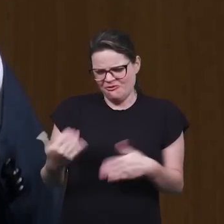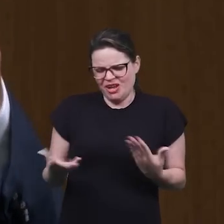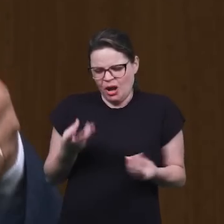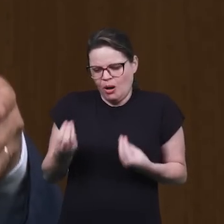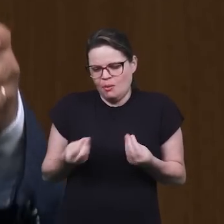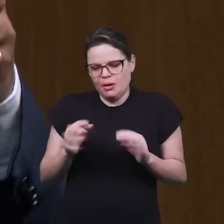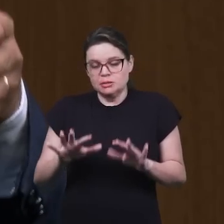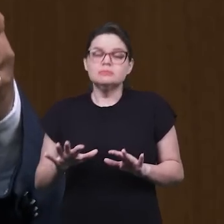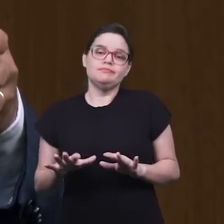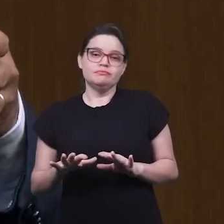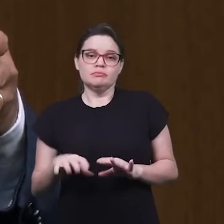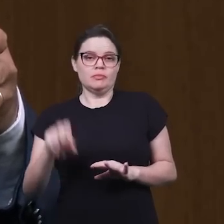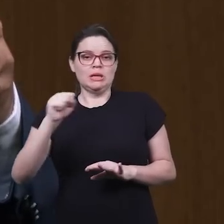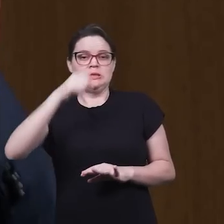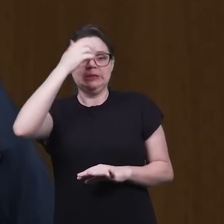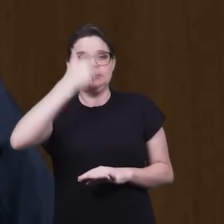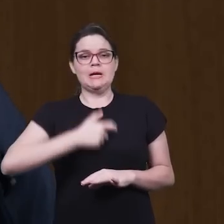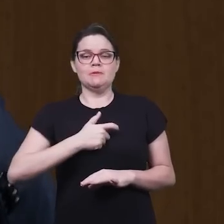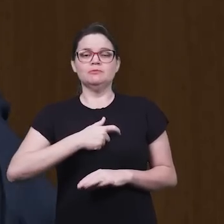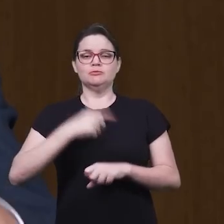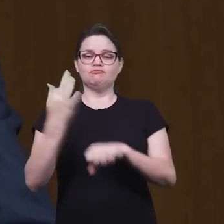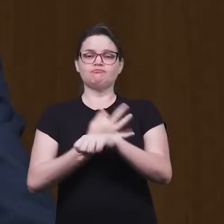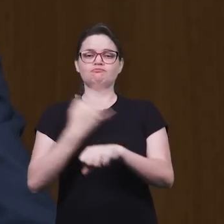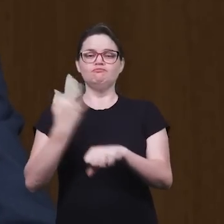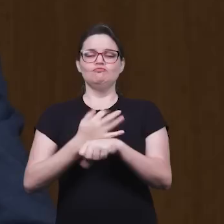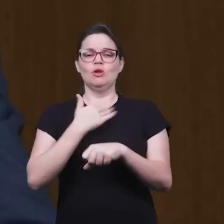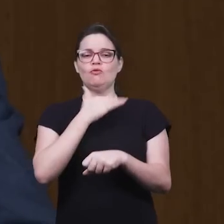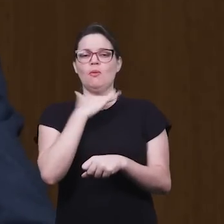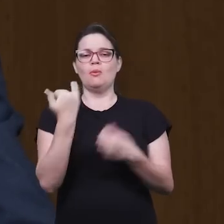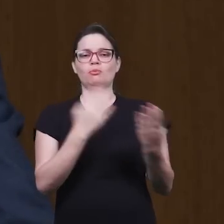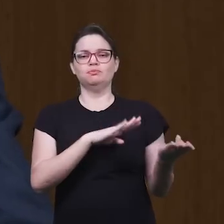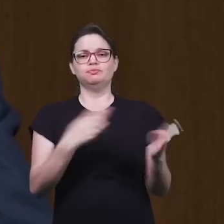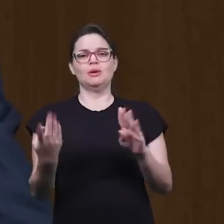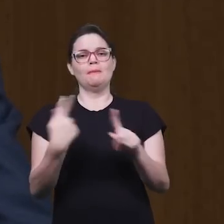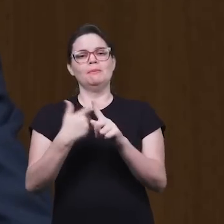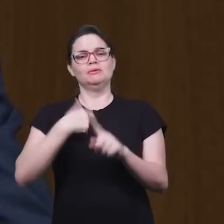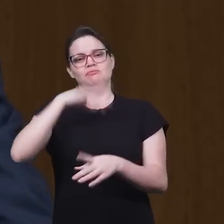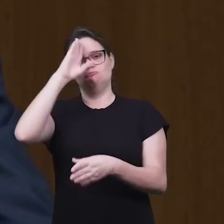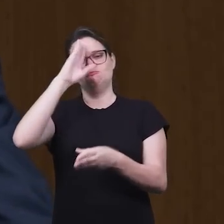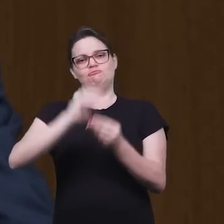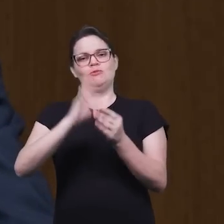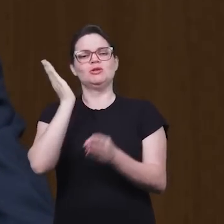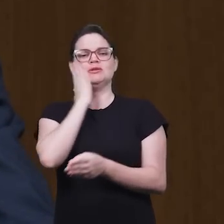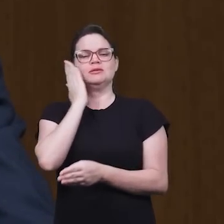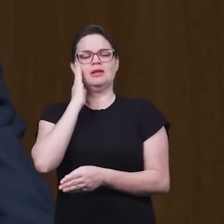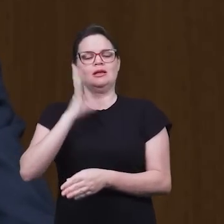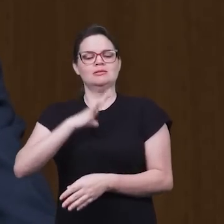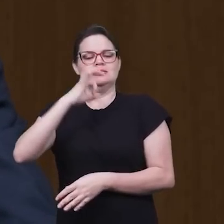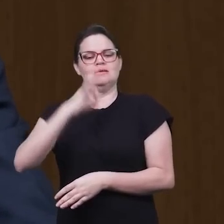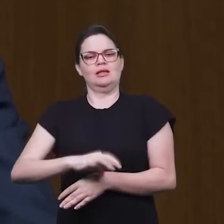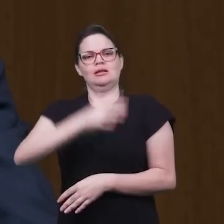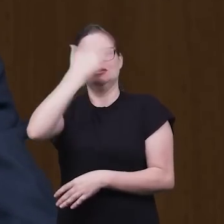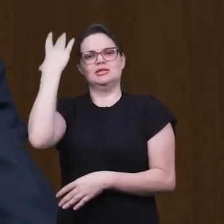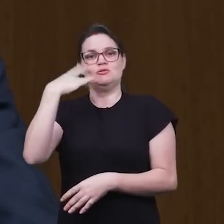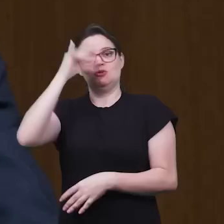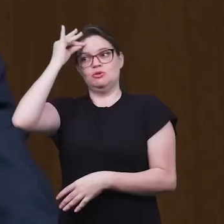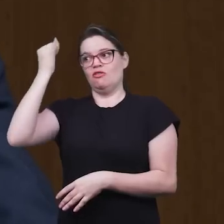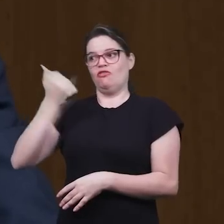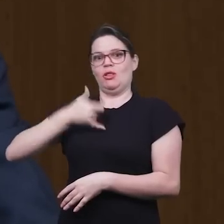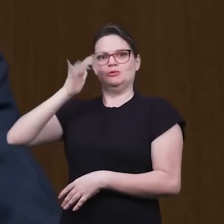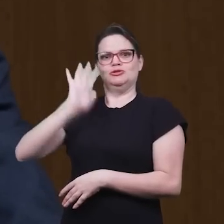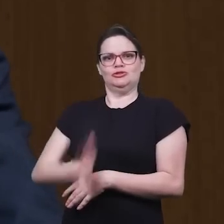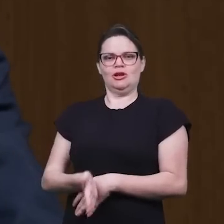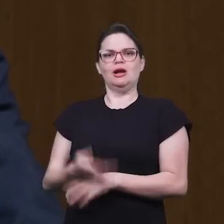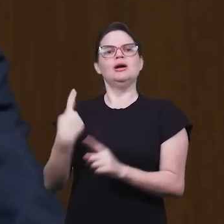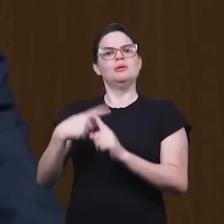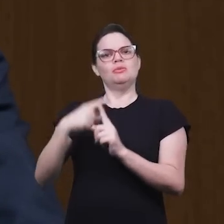você pregou, porque você sabe, você tem certeza por uma convicção do Espírito Santo que foi depositada no seu coração, porque